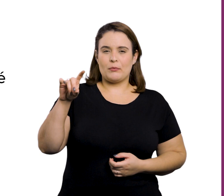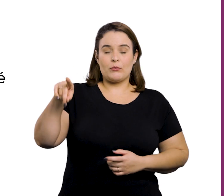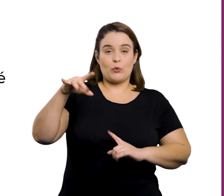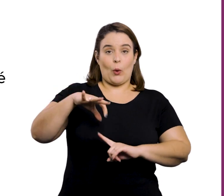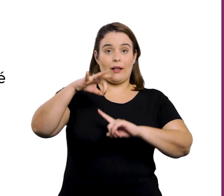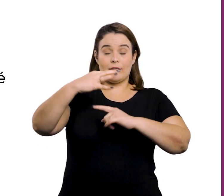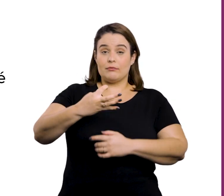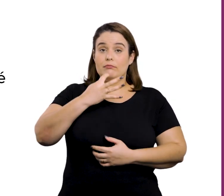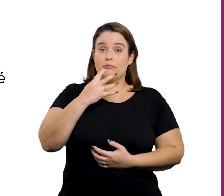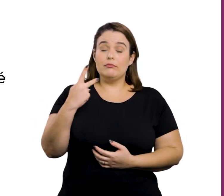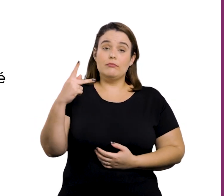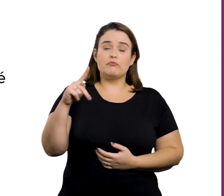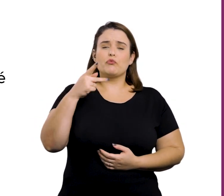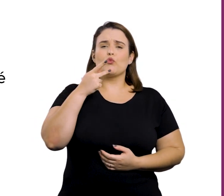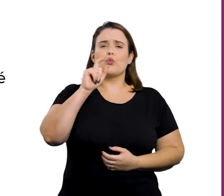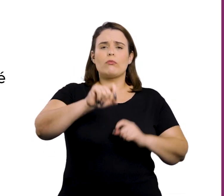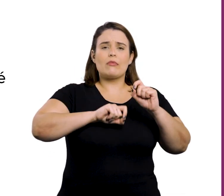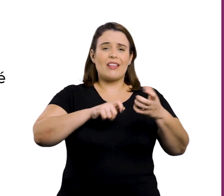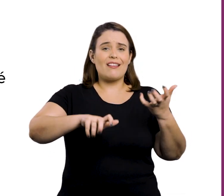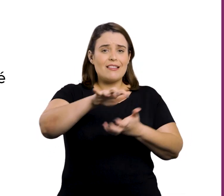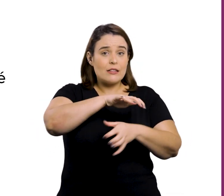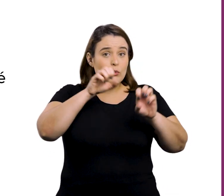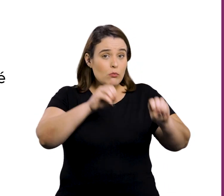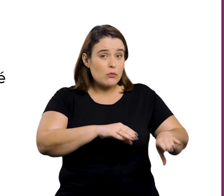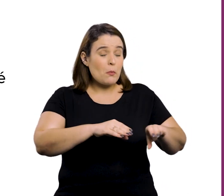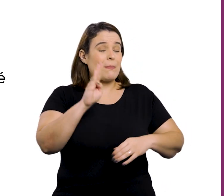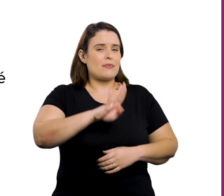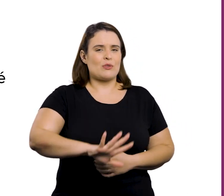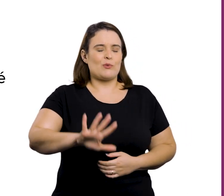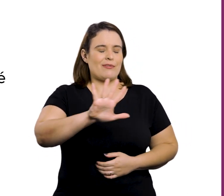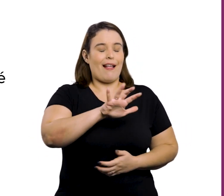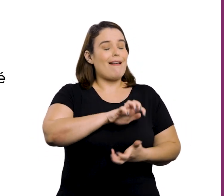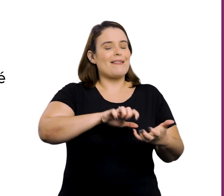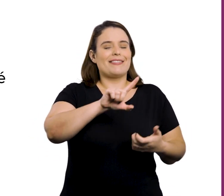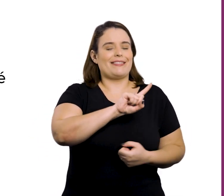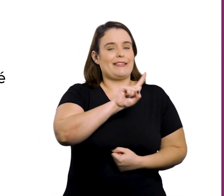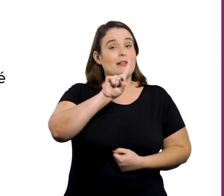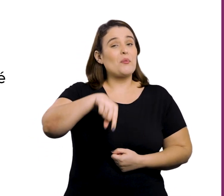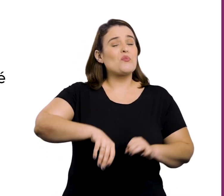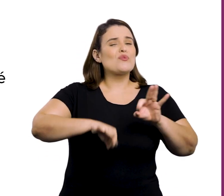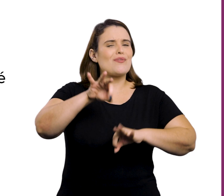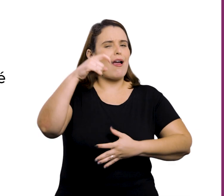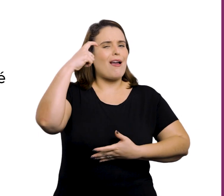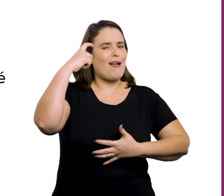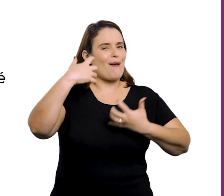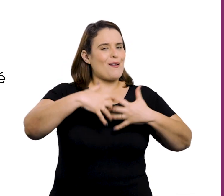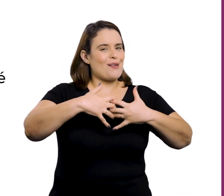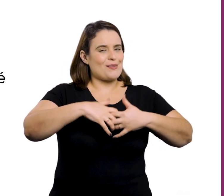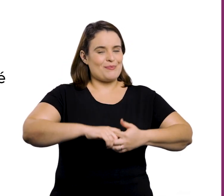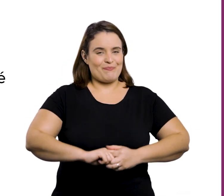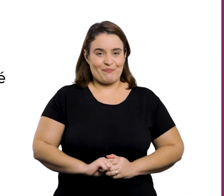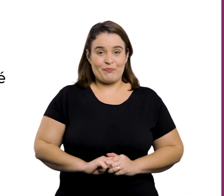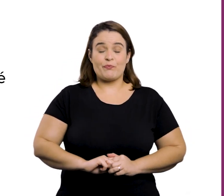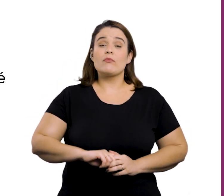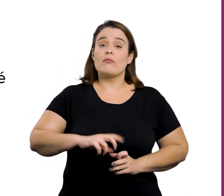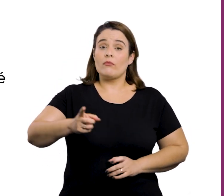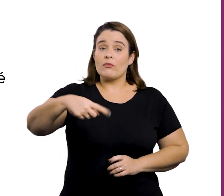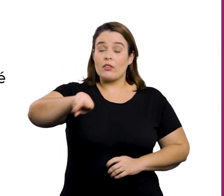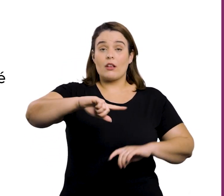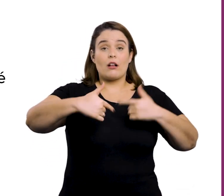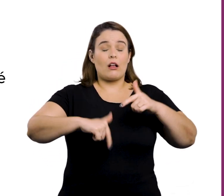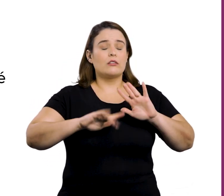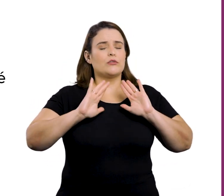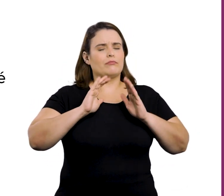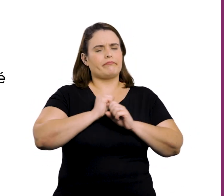da educação no Brasil não é uma crise, é um projeto. De fato, quem trabalha há muito tempo dentro das escolas